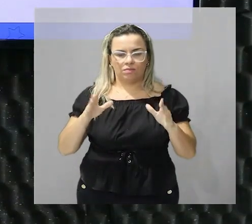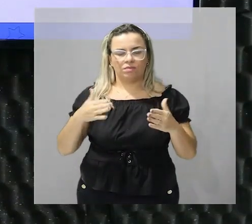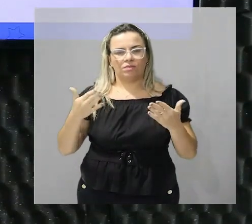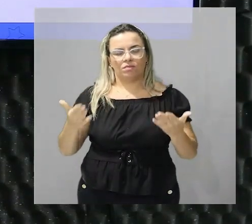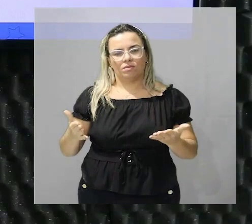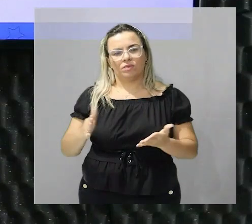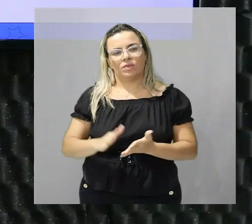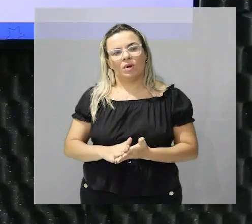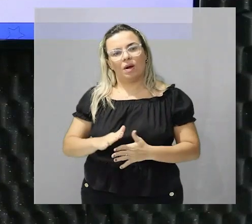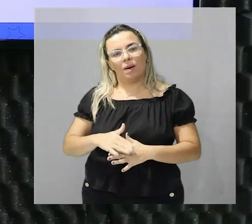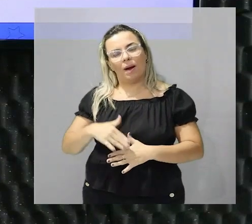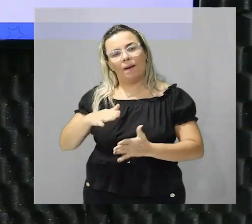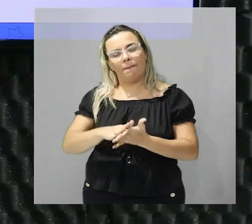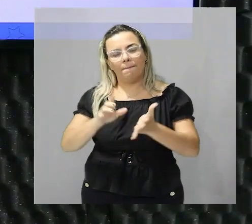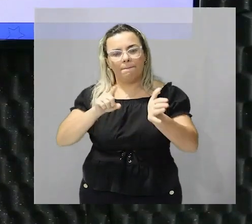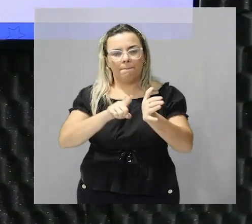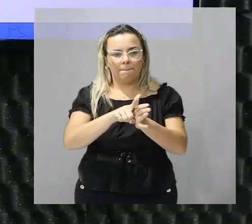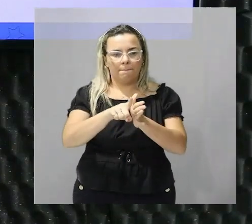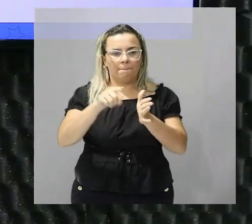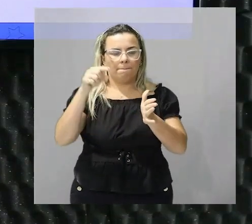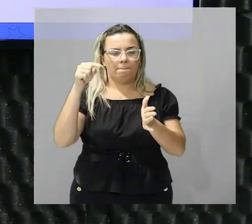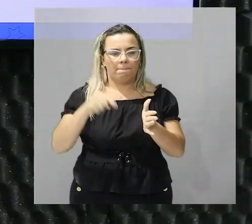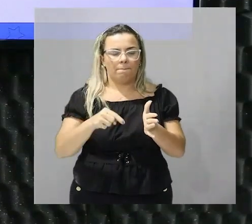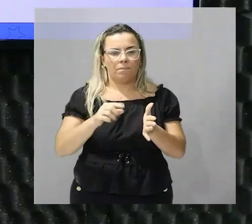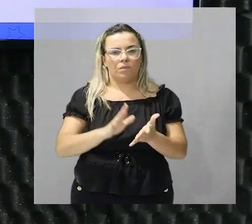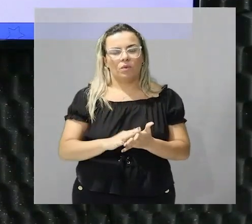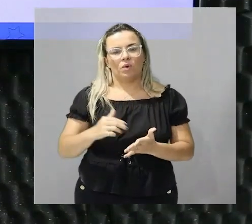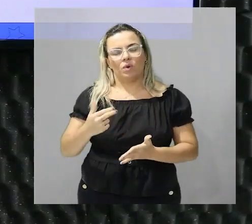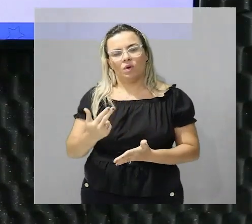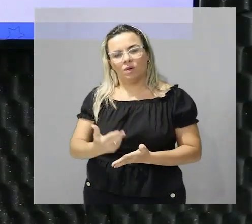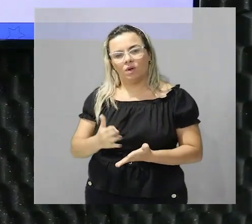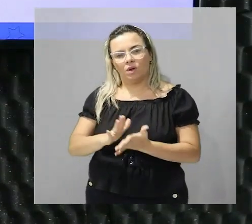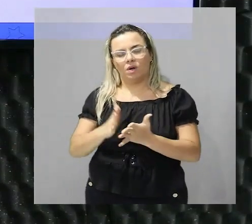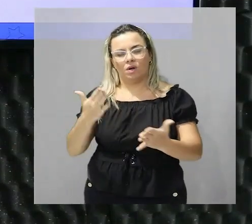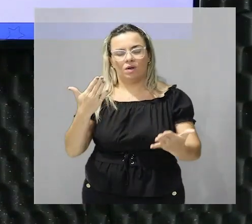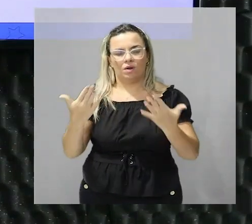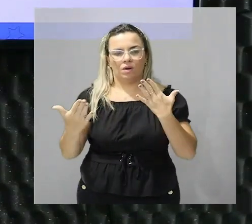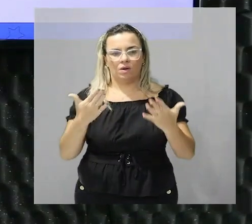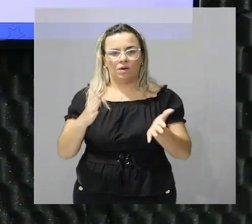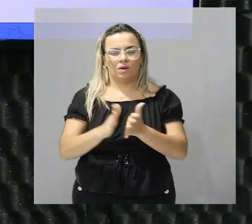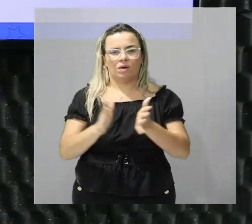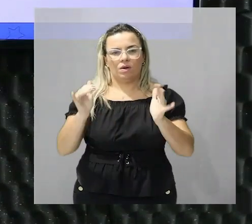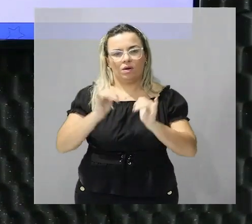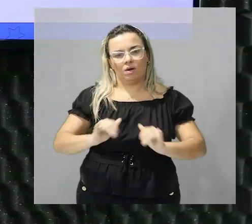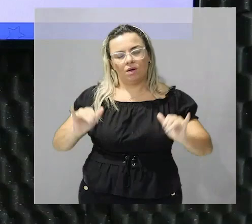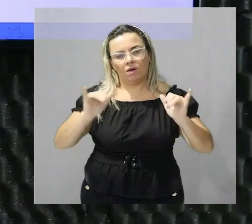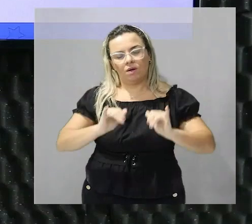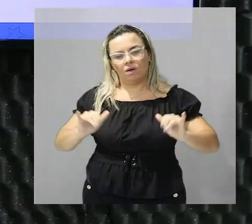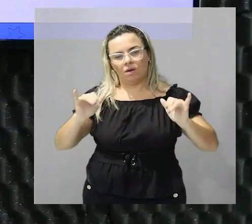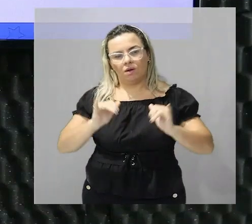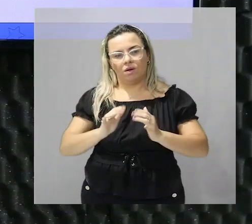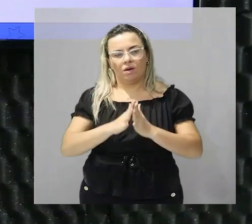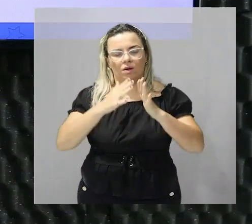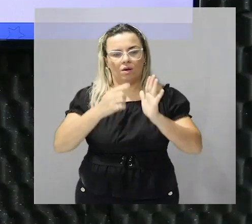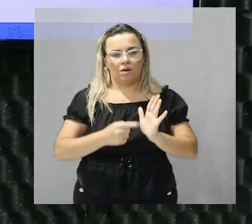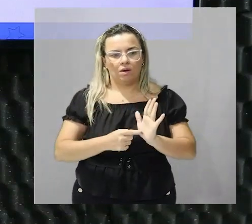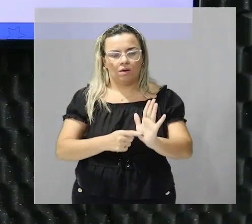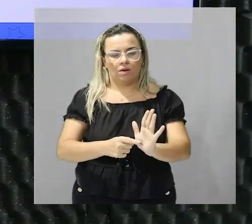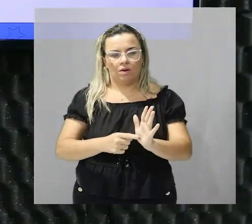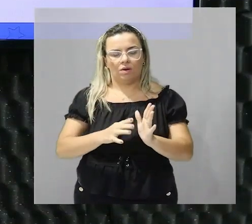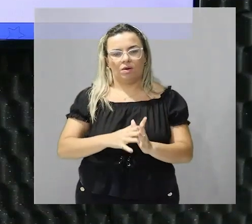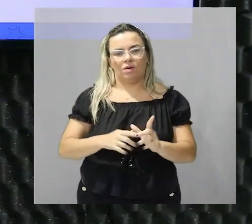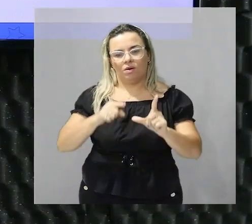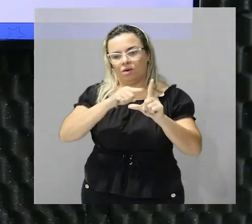mais outra questão nós temos aqui, aonde nós vamos comparar, né, as informações trazidas para nós pelo